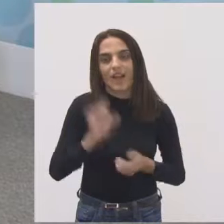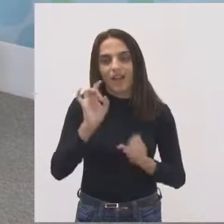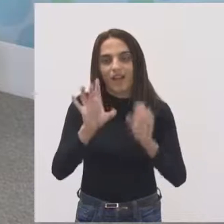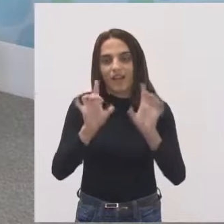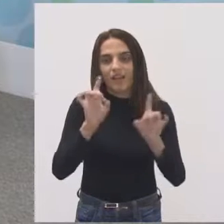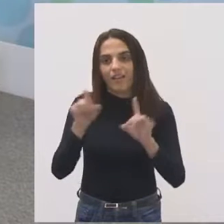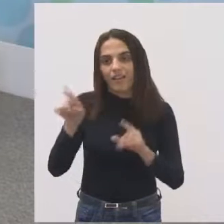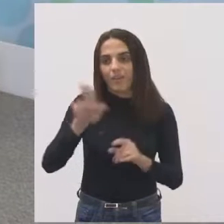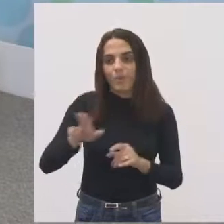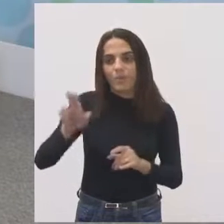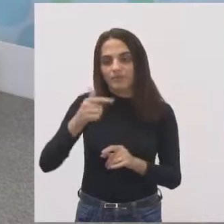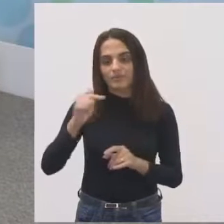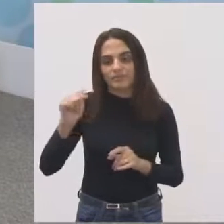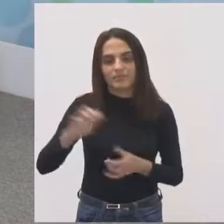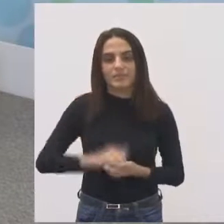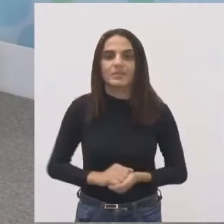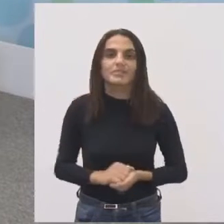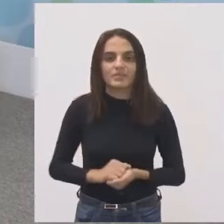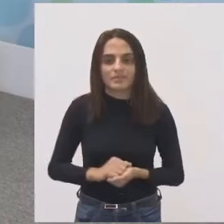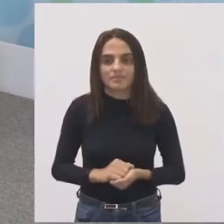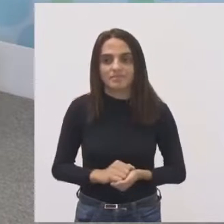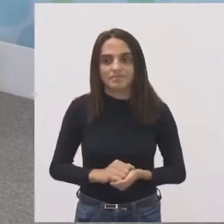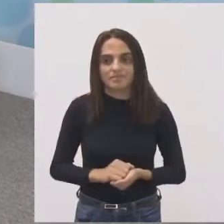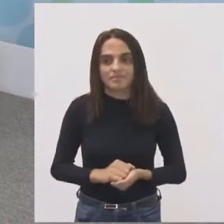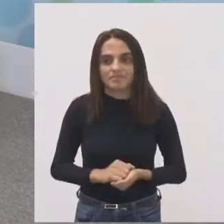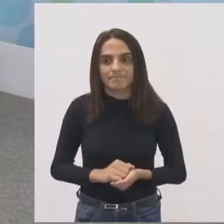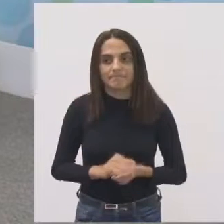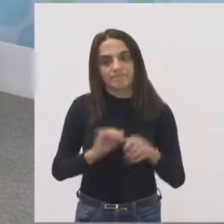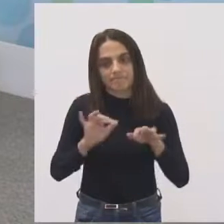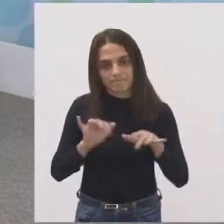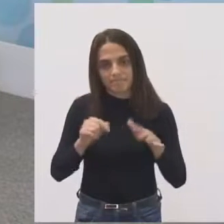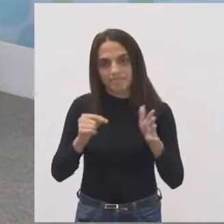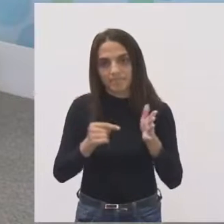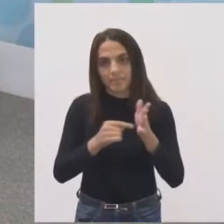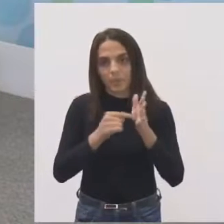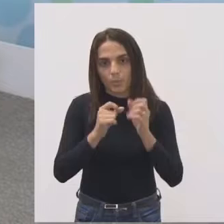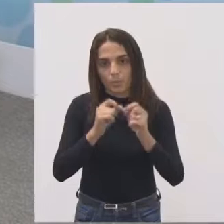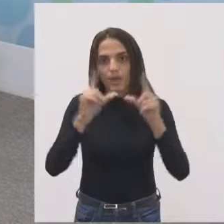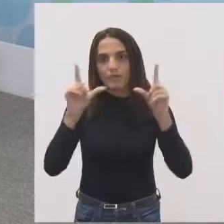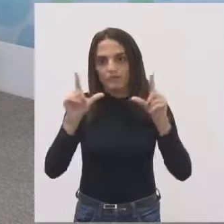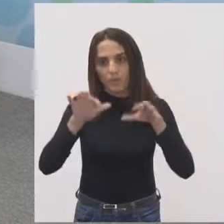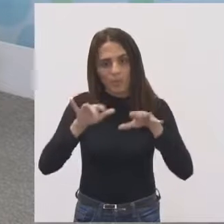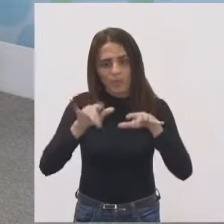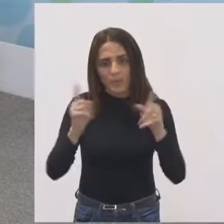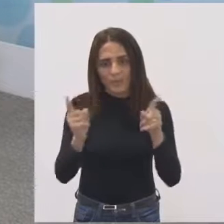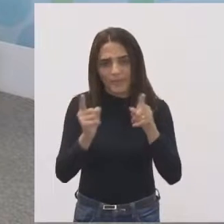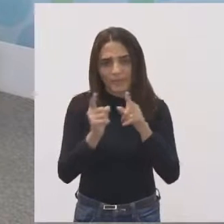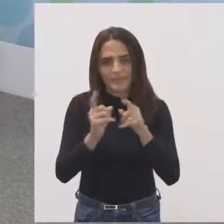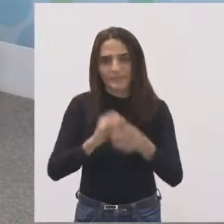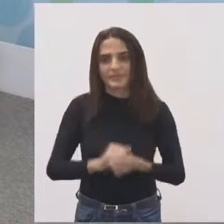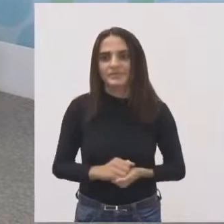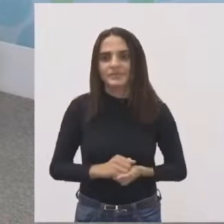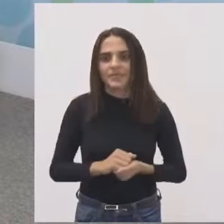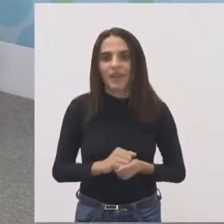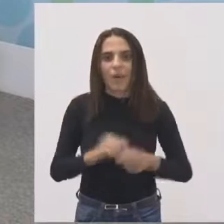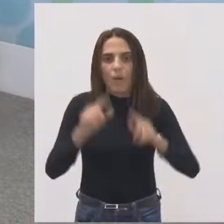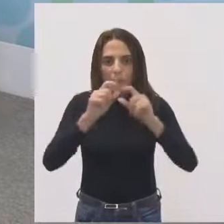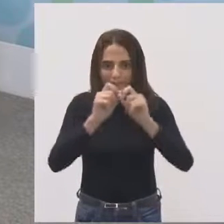utilizado, mas eles estão utilizando lá sim, tá bom? Então, eu tô ligando o computador aqui pra vocês. É um computador pequenininho, com uma tela